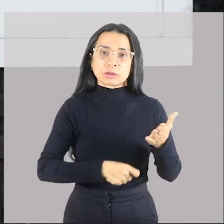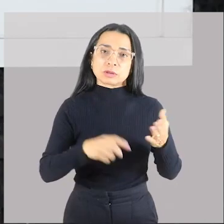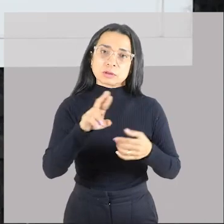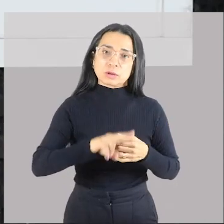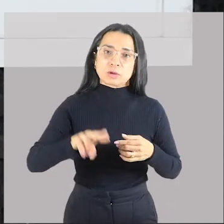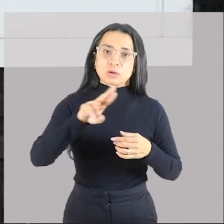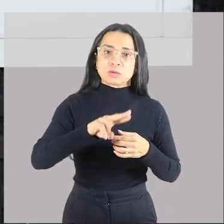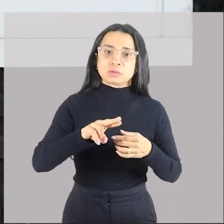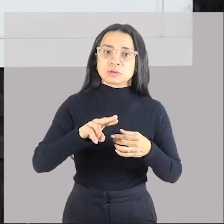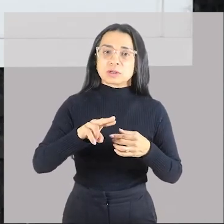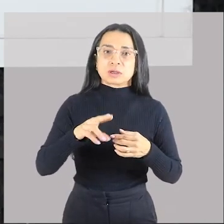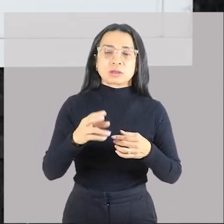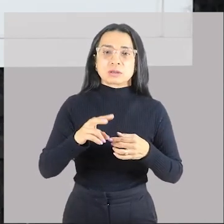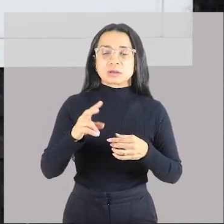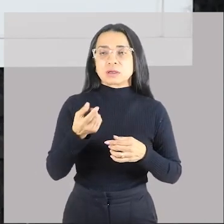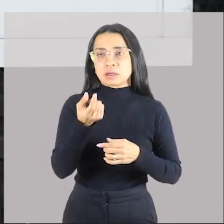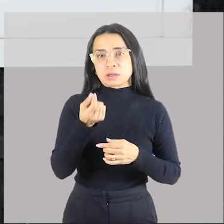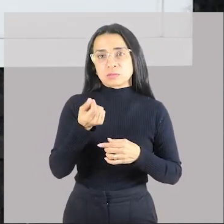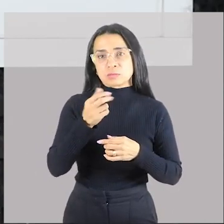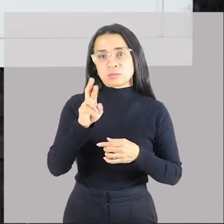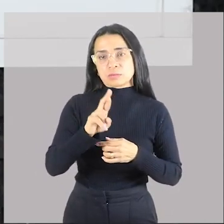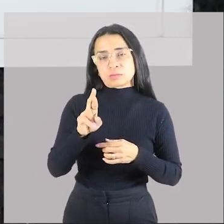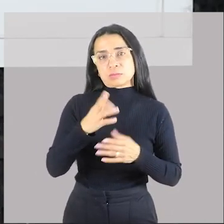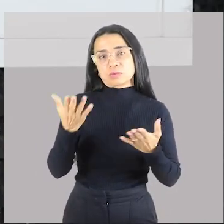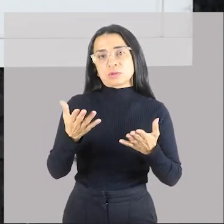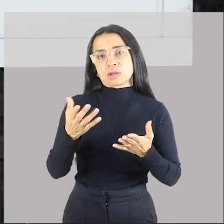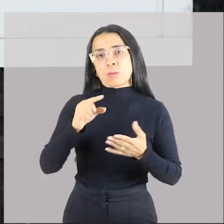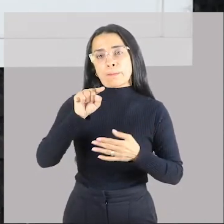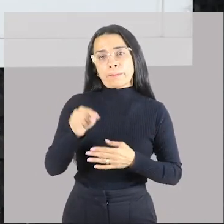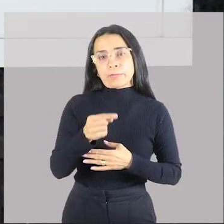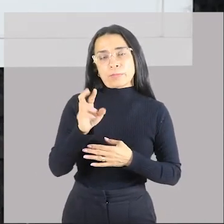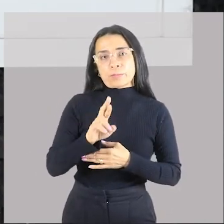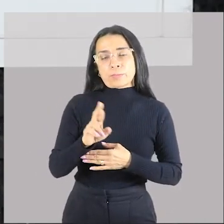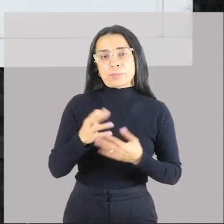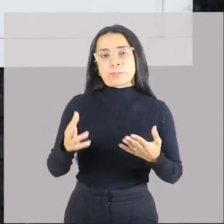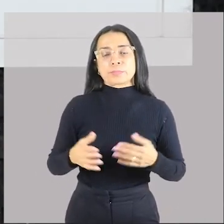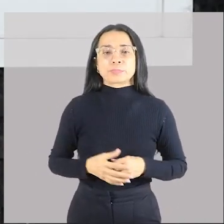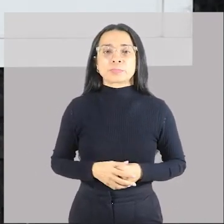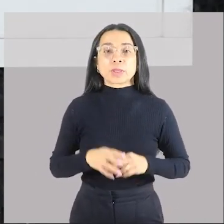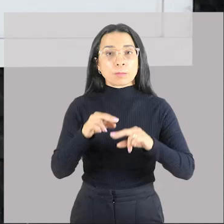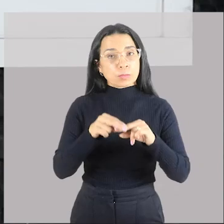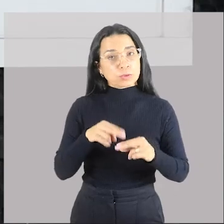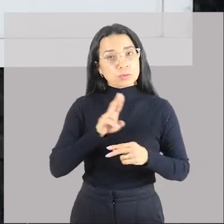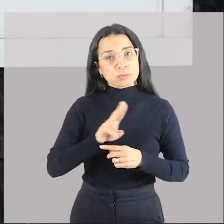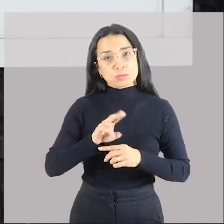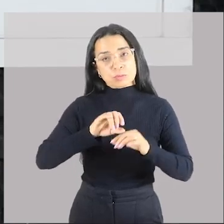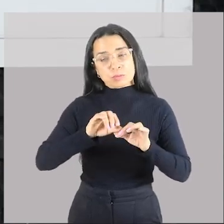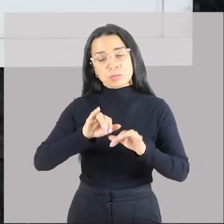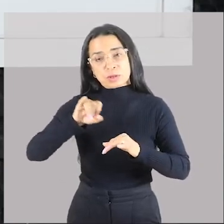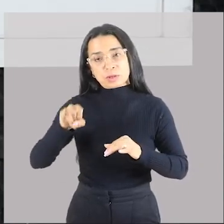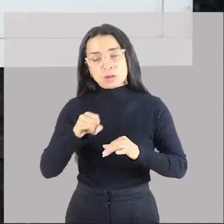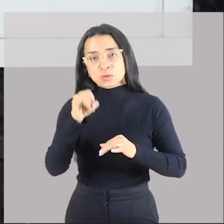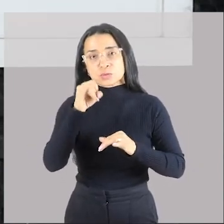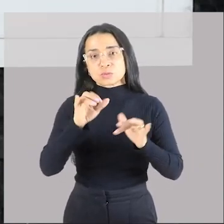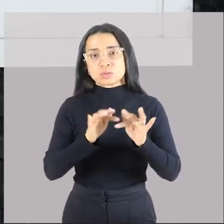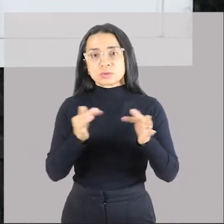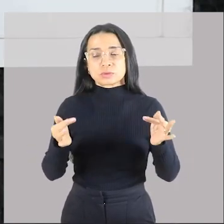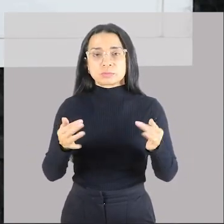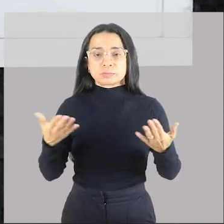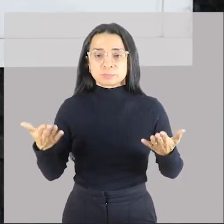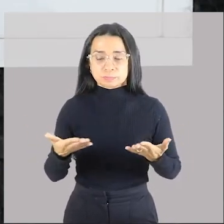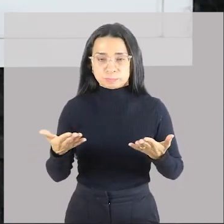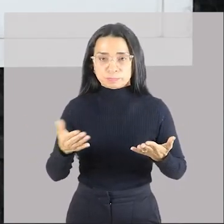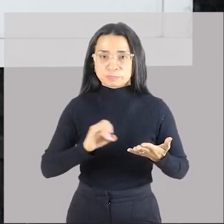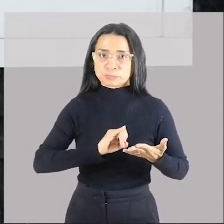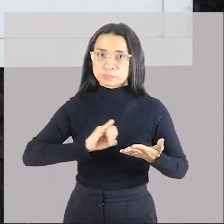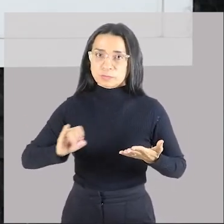aqui, é o valor inicial. Por isso que nós chamamos aí de juros simples, certo? Professor, muito bem, entendi. E